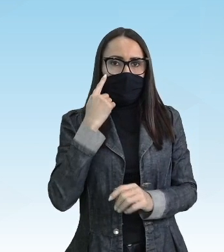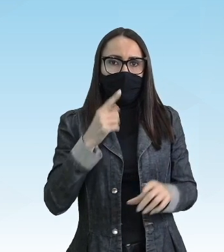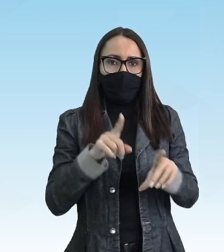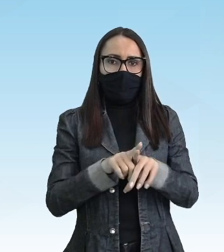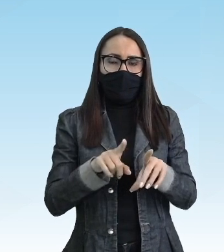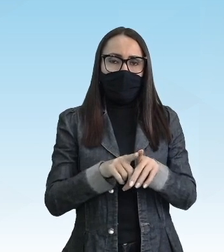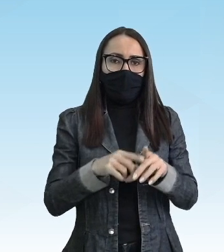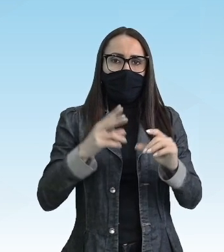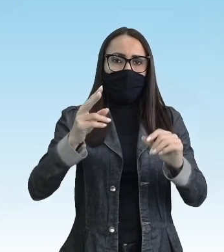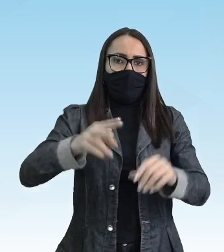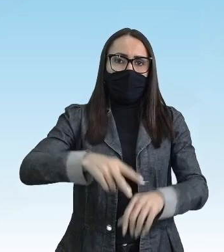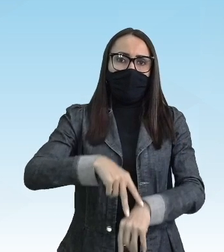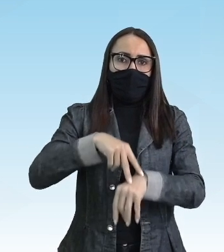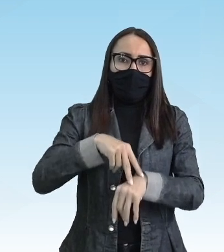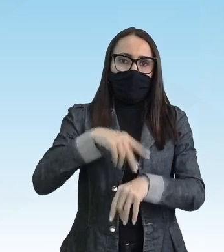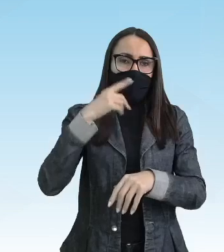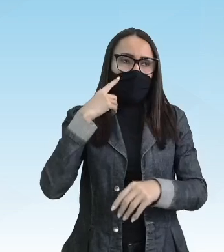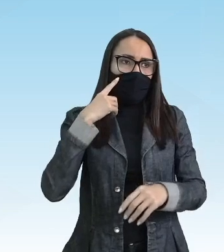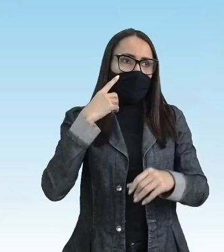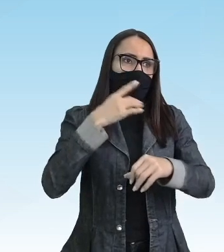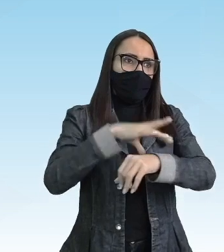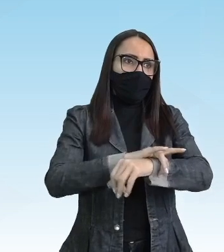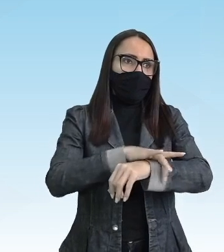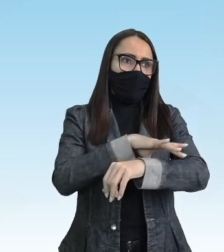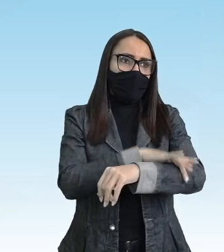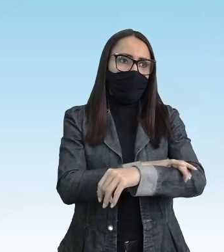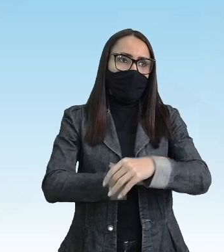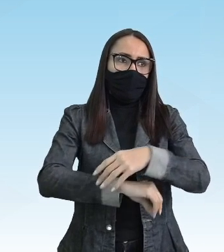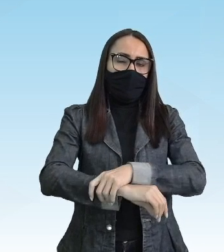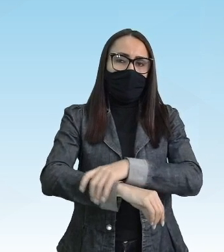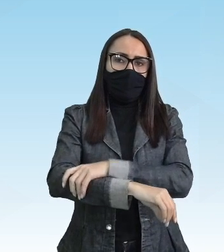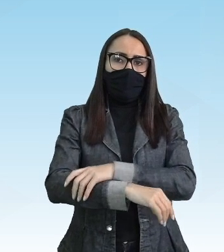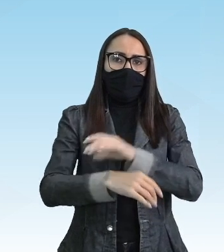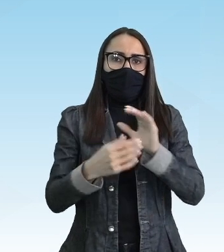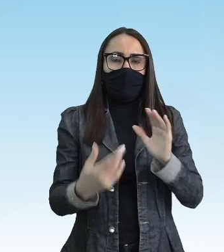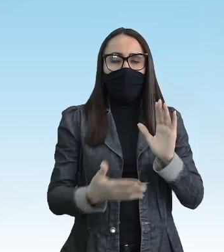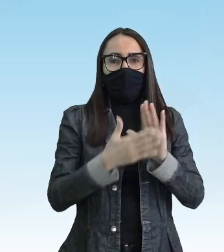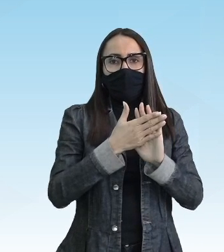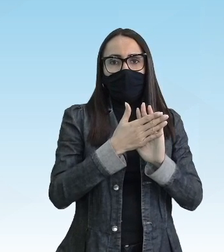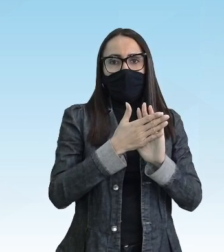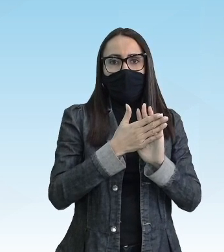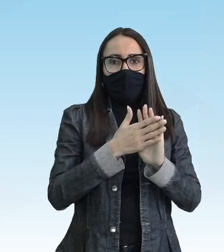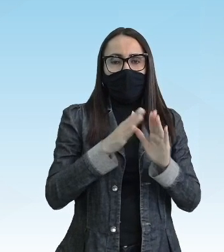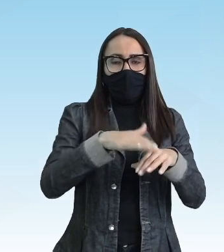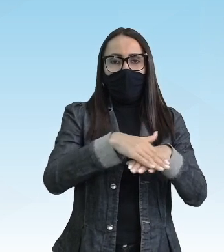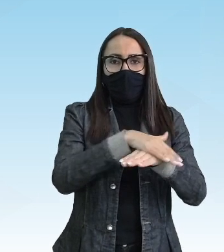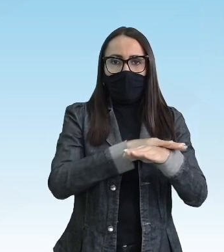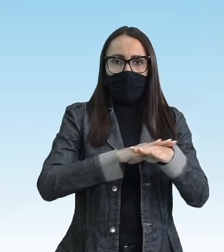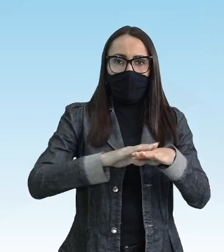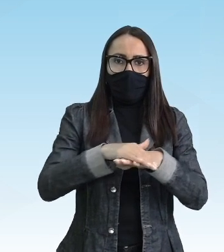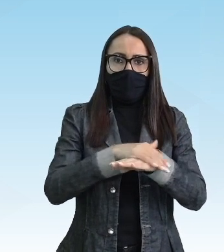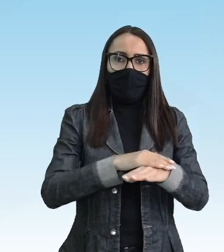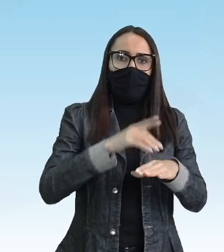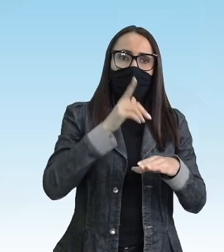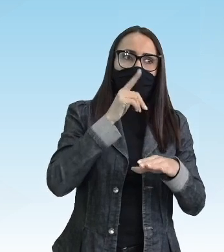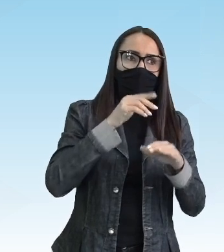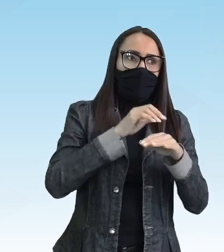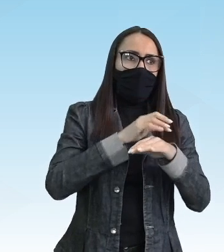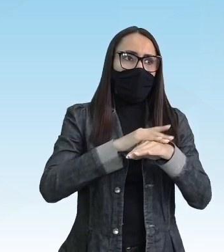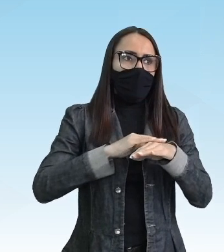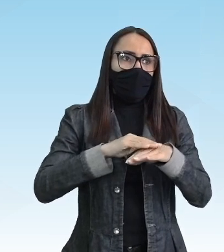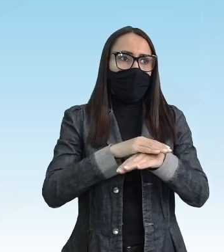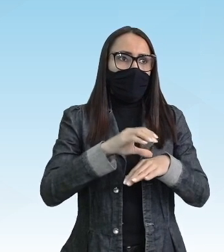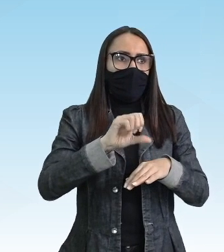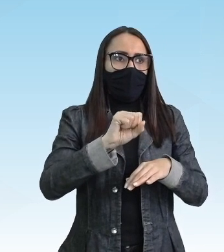presença de cartilagem e de uma cápsula que contém um líquido chamado de líquido